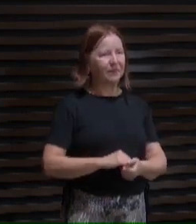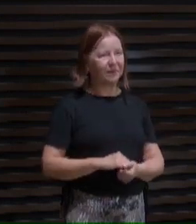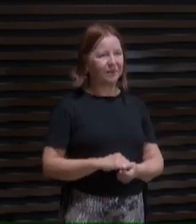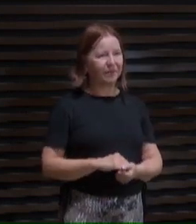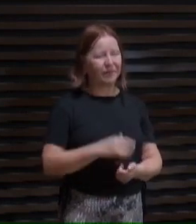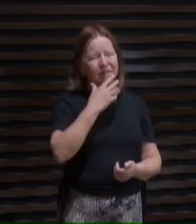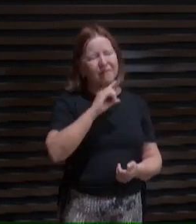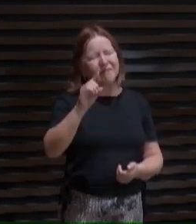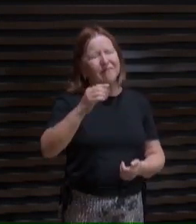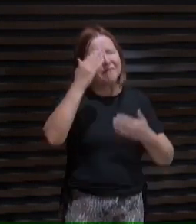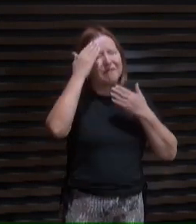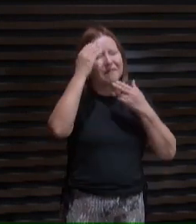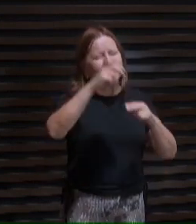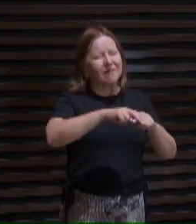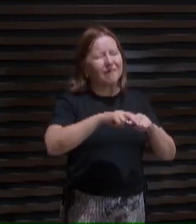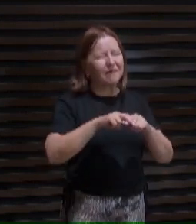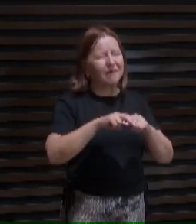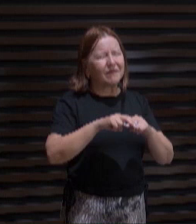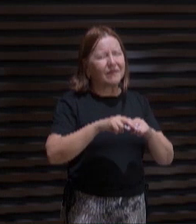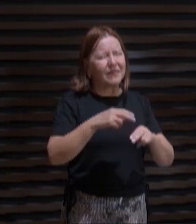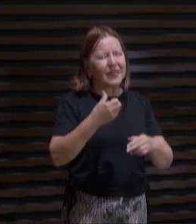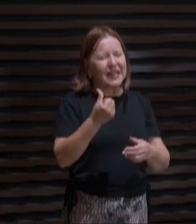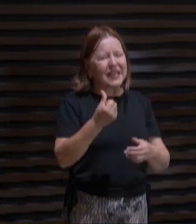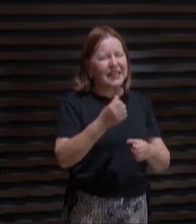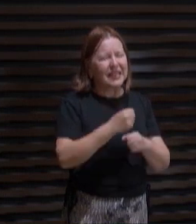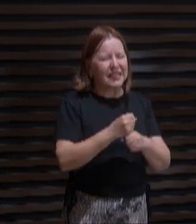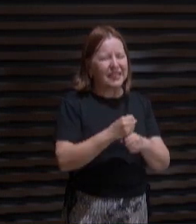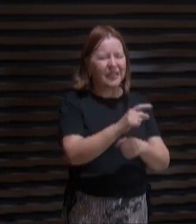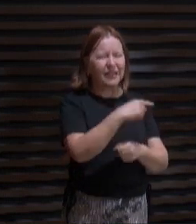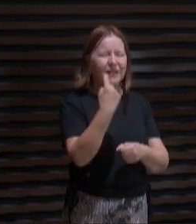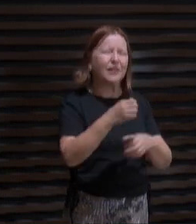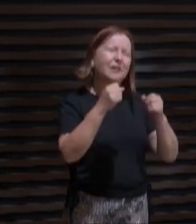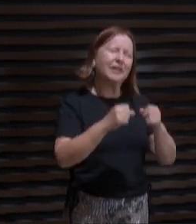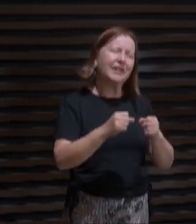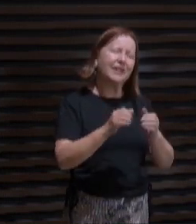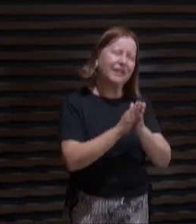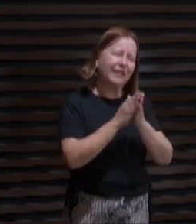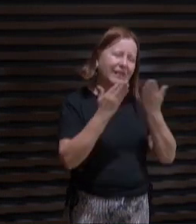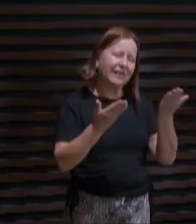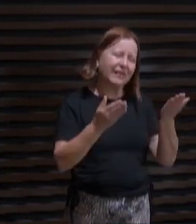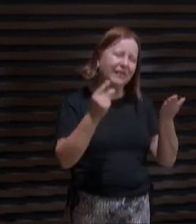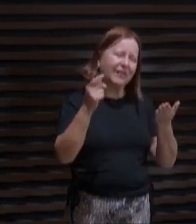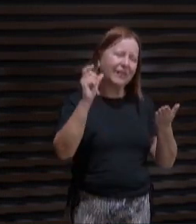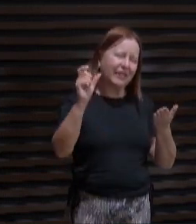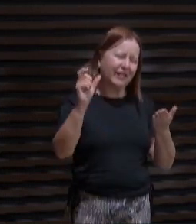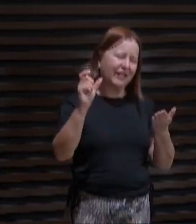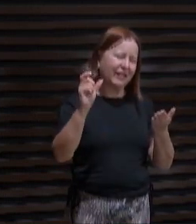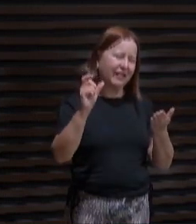Pai, obrigado por esses 6 anos que nós pudemos abrir a tua palavra. É muito